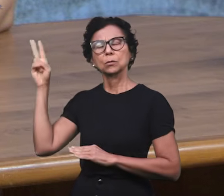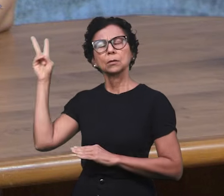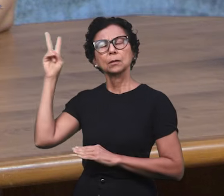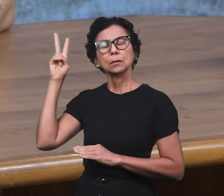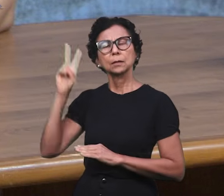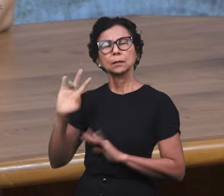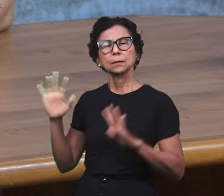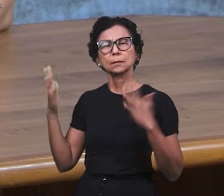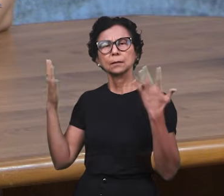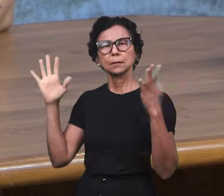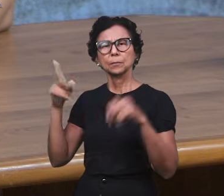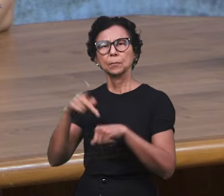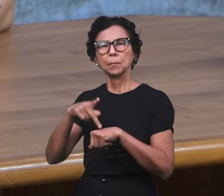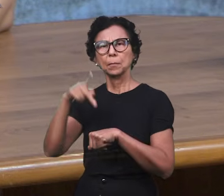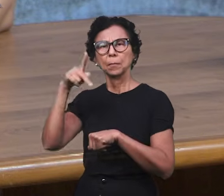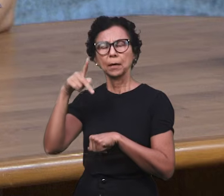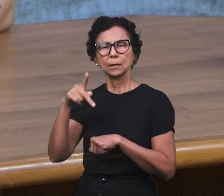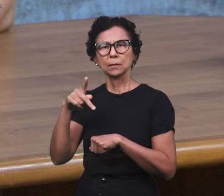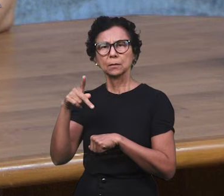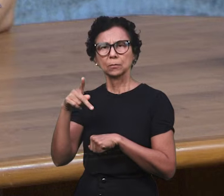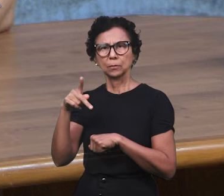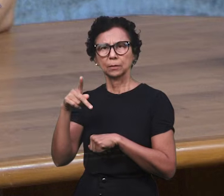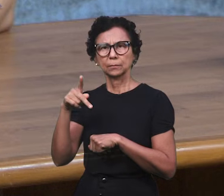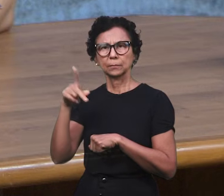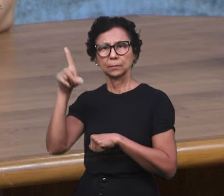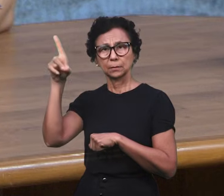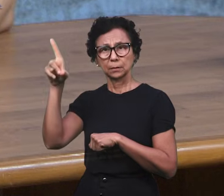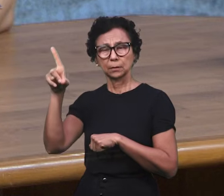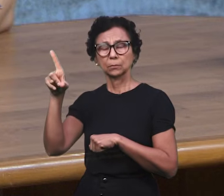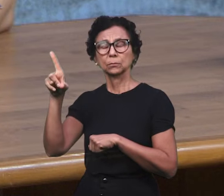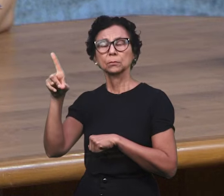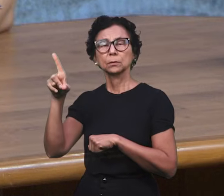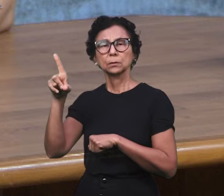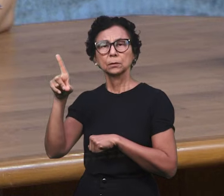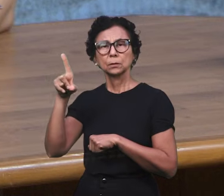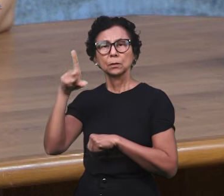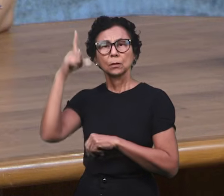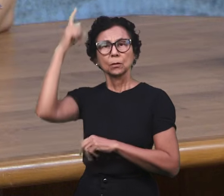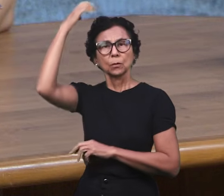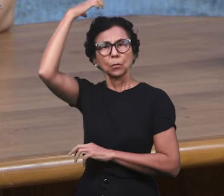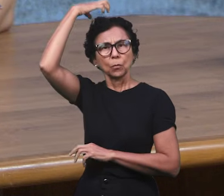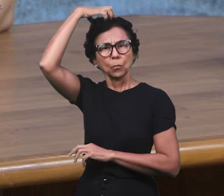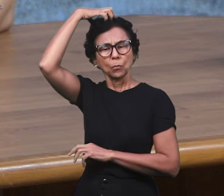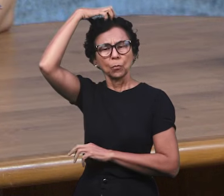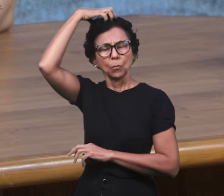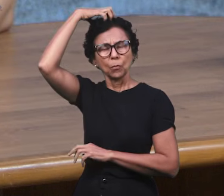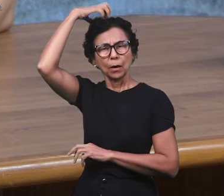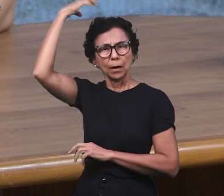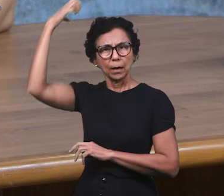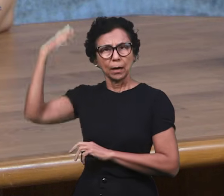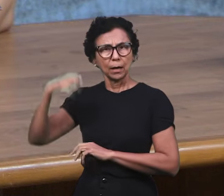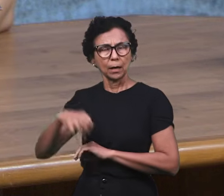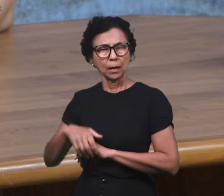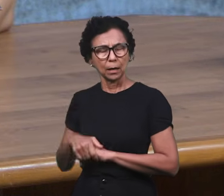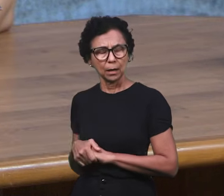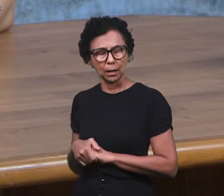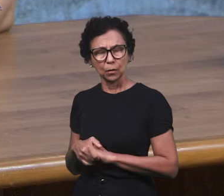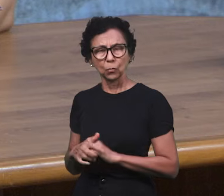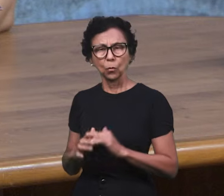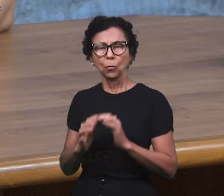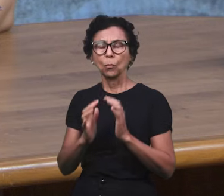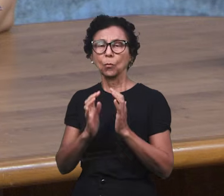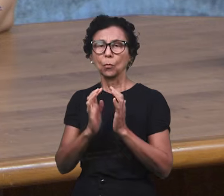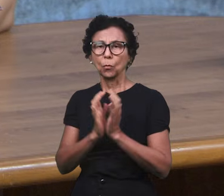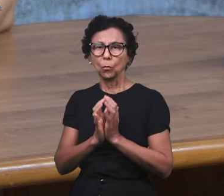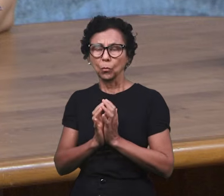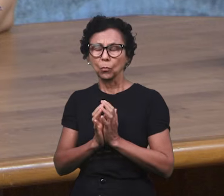Páscoa ao Senhor Deus de Israel. Porque o rei tivera conselho com seus maiorais e